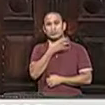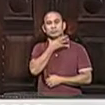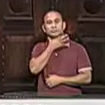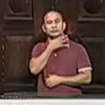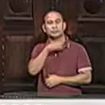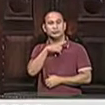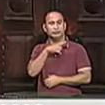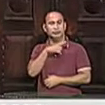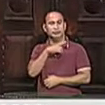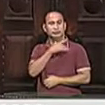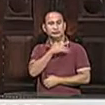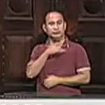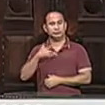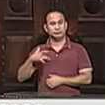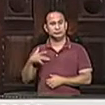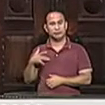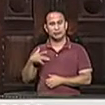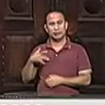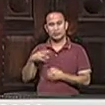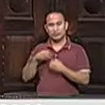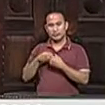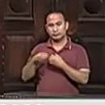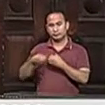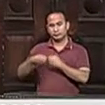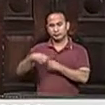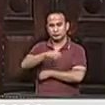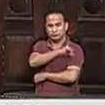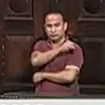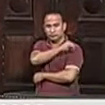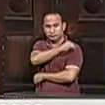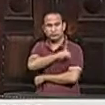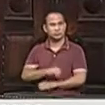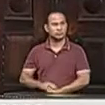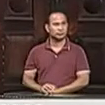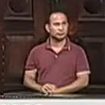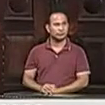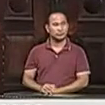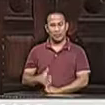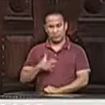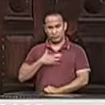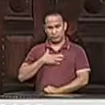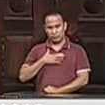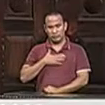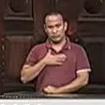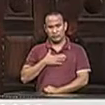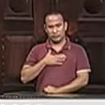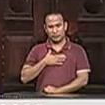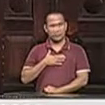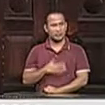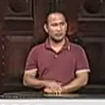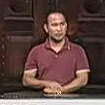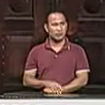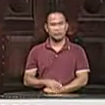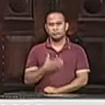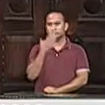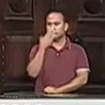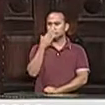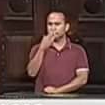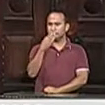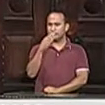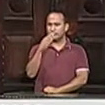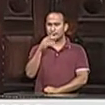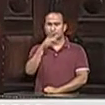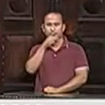na saúde do município do Rio de Janeiro. Eu, como presidente da Frente Parlamentar em Defesa da